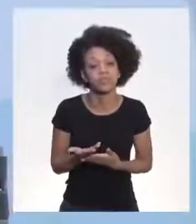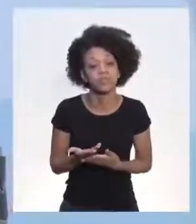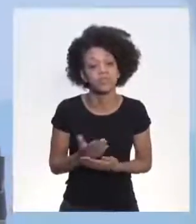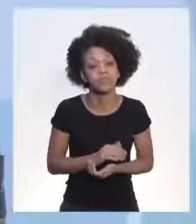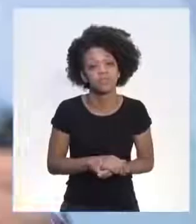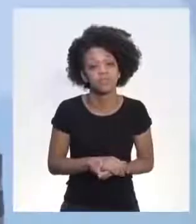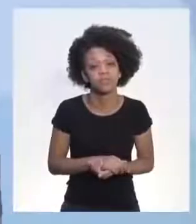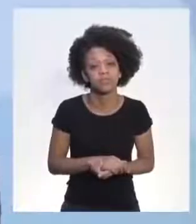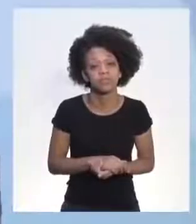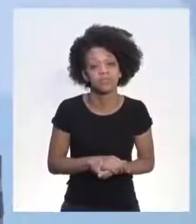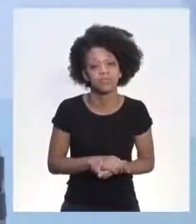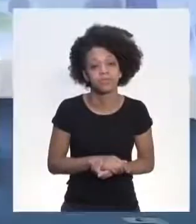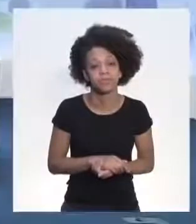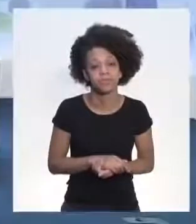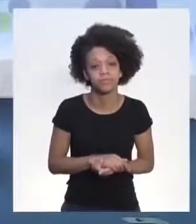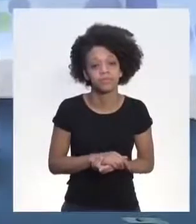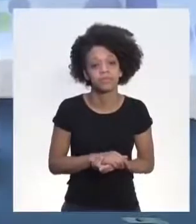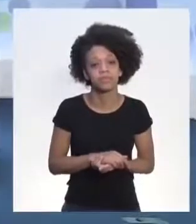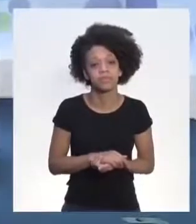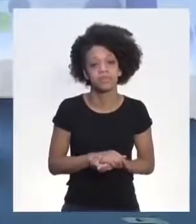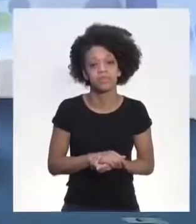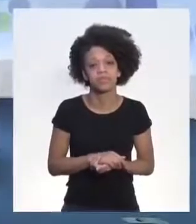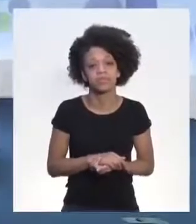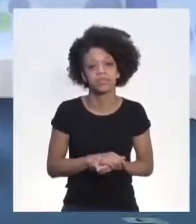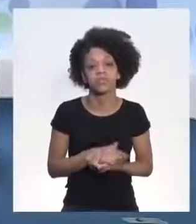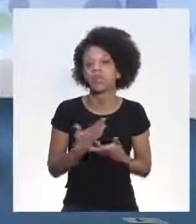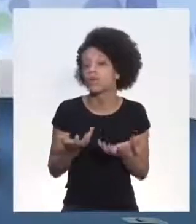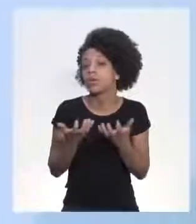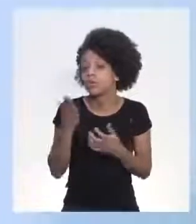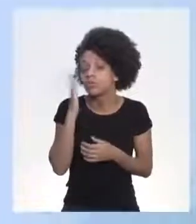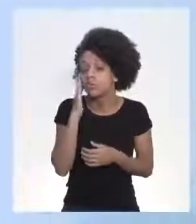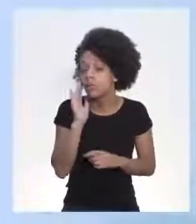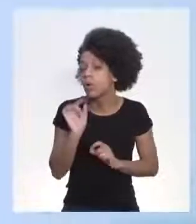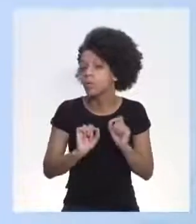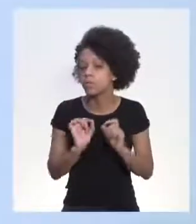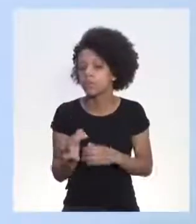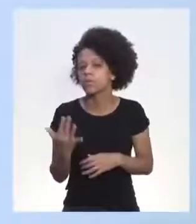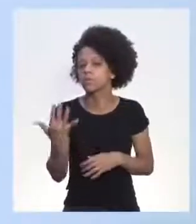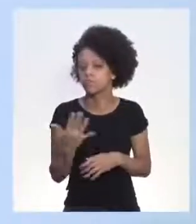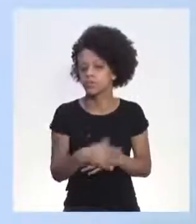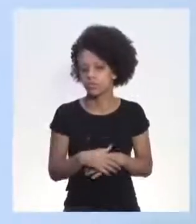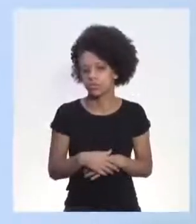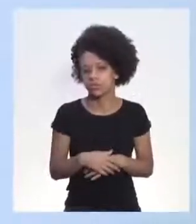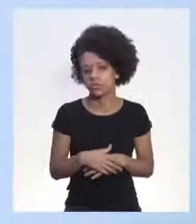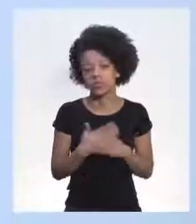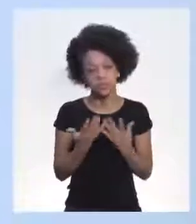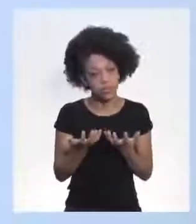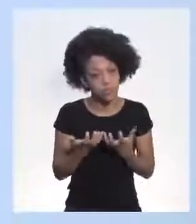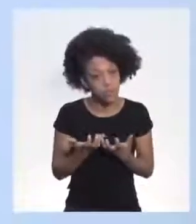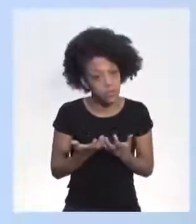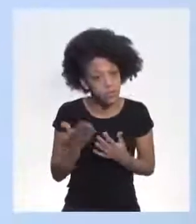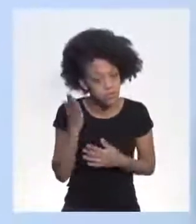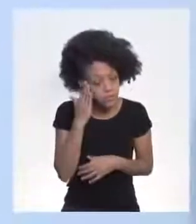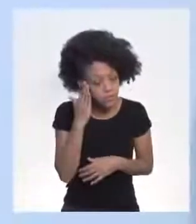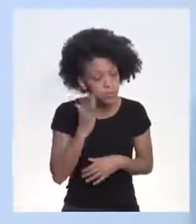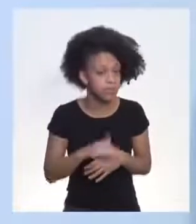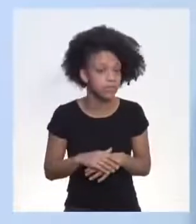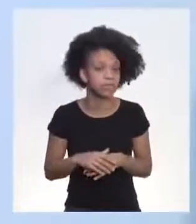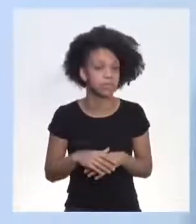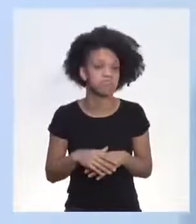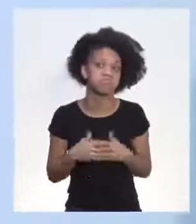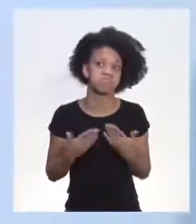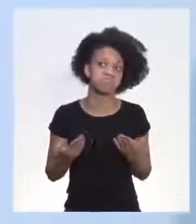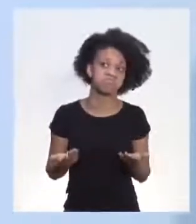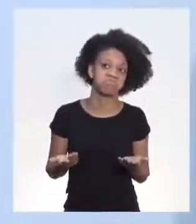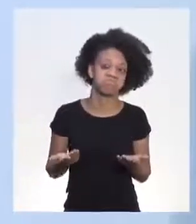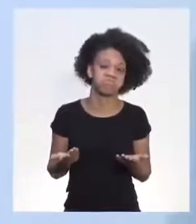colocar ele aqui dentro. Aí eu quero saber o que acontece aqui com ele. Então eu quero saber qual, digamos assim,